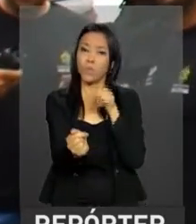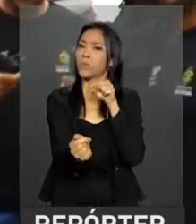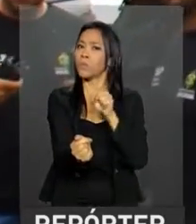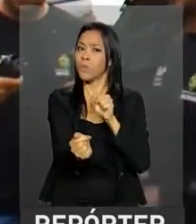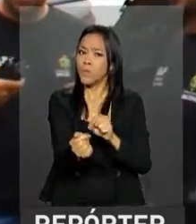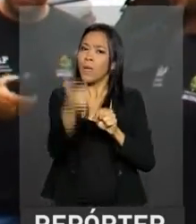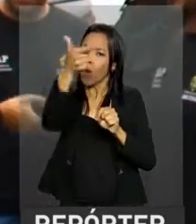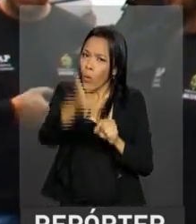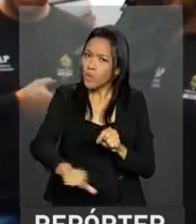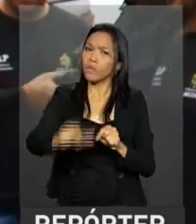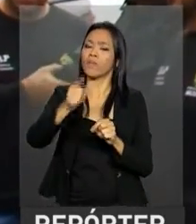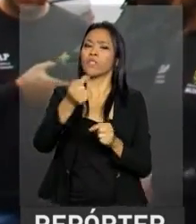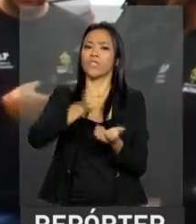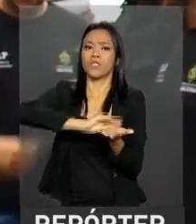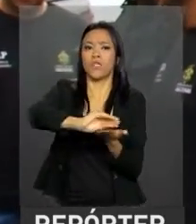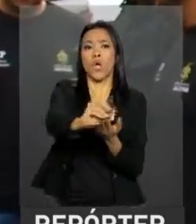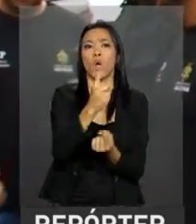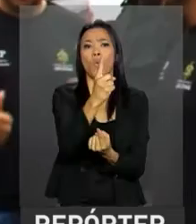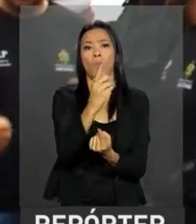liberar novamente agora